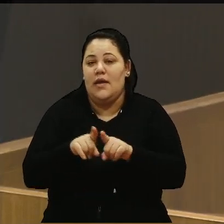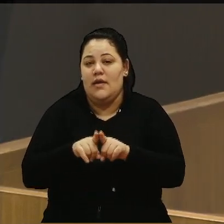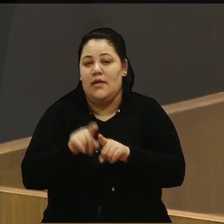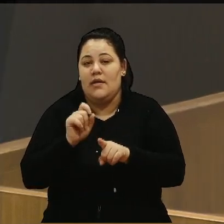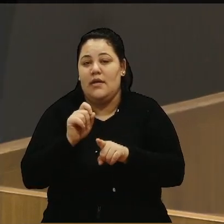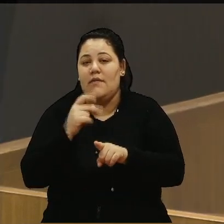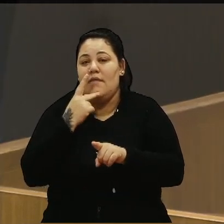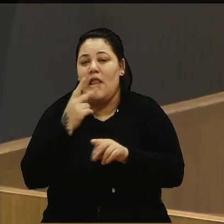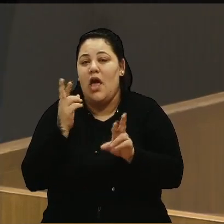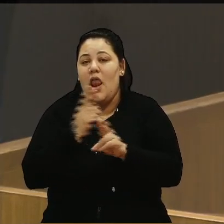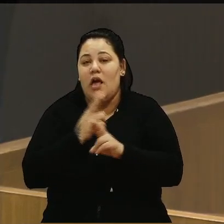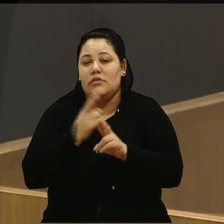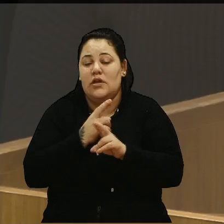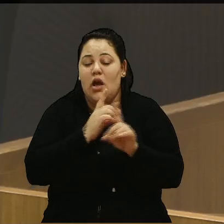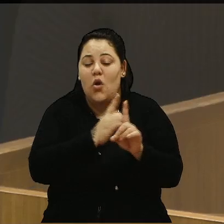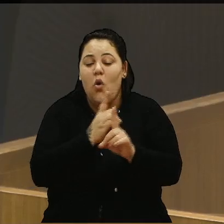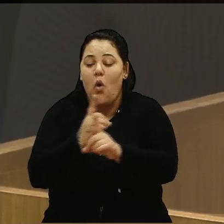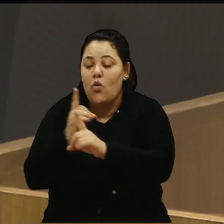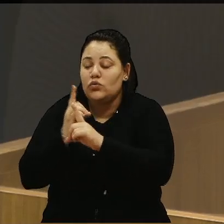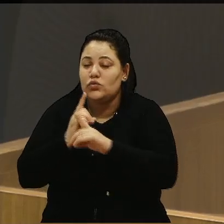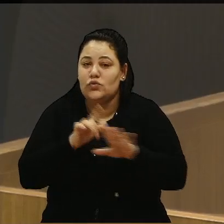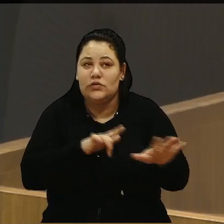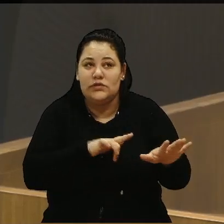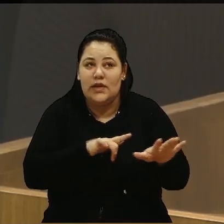diz respeito a, então, encontros semanais,